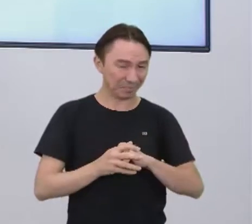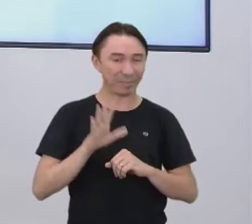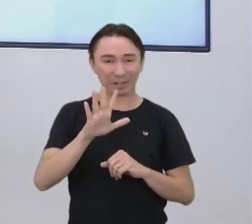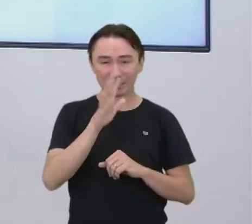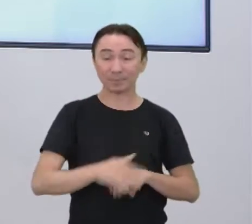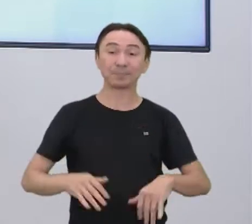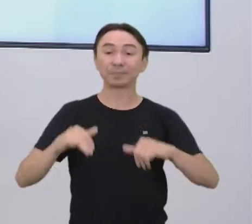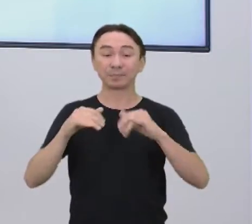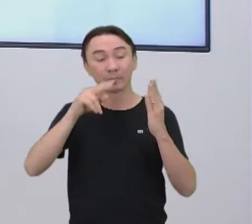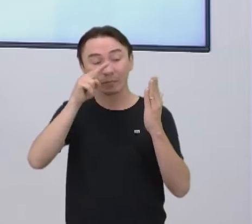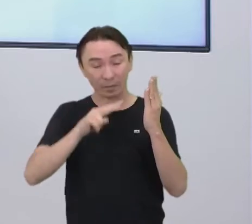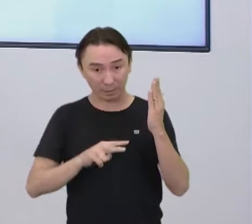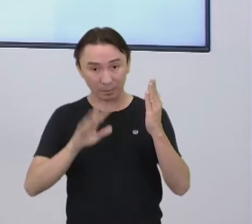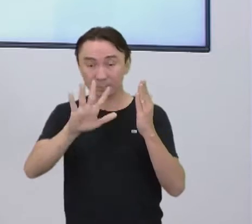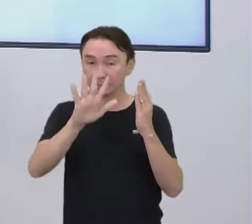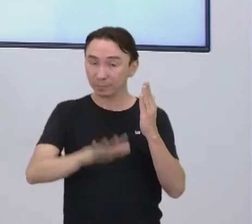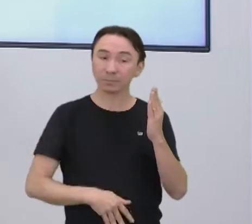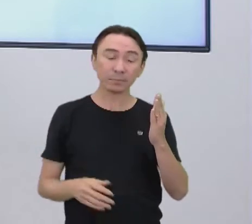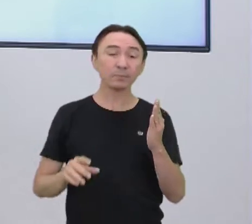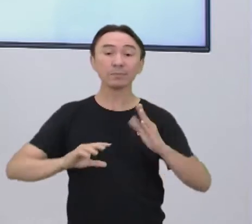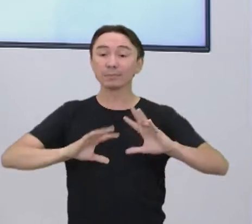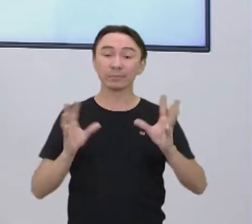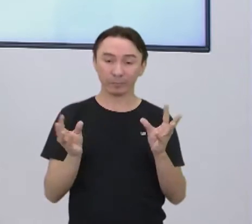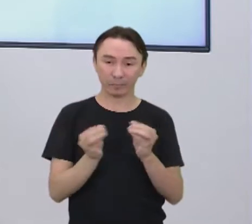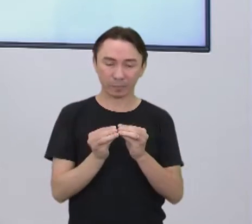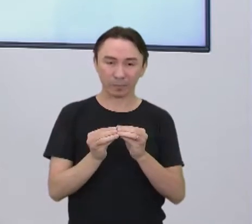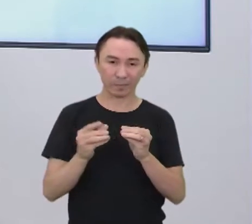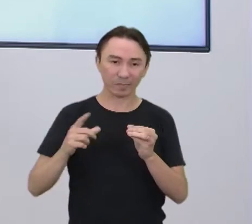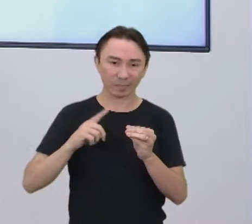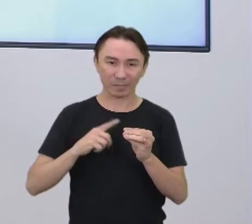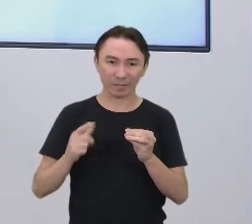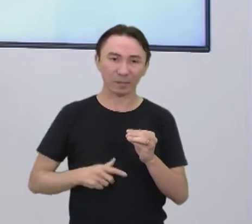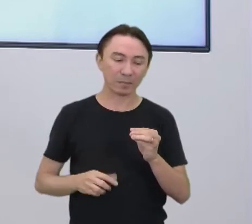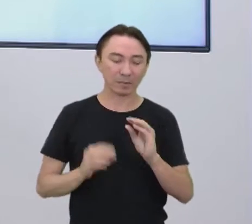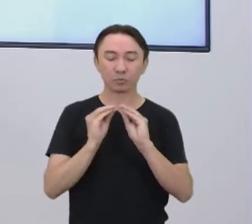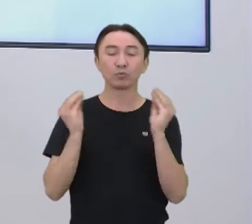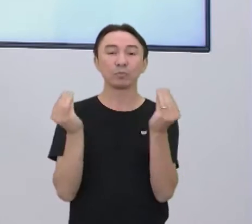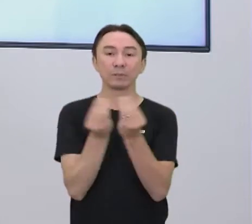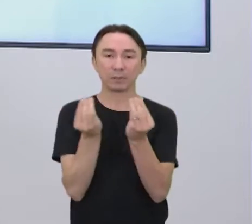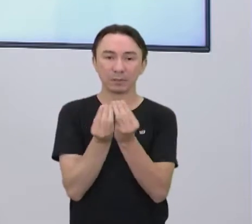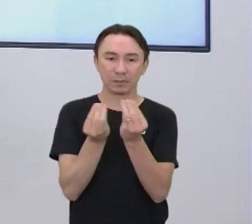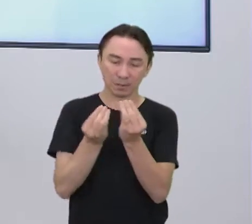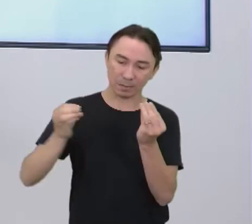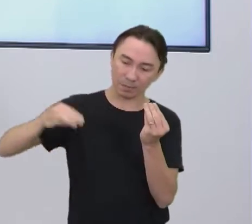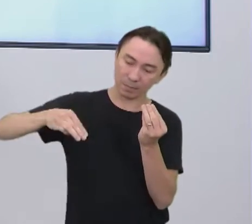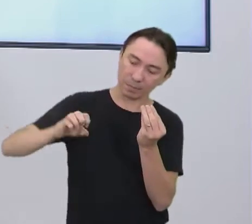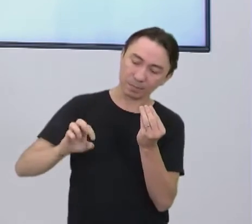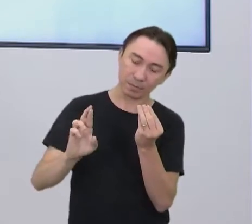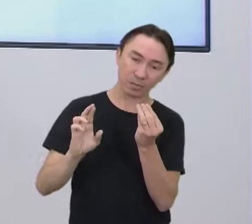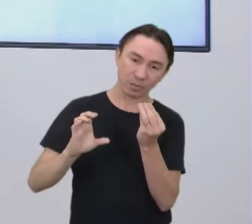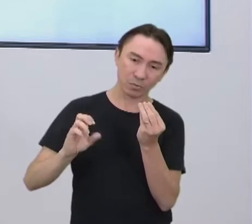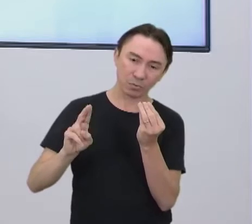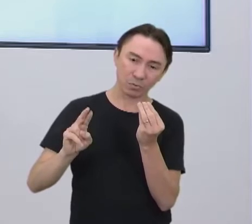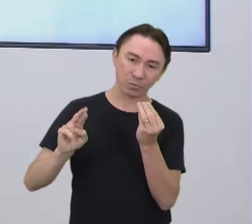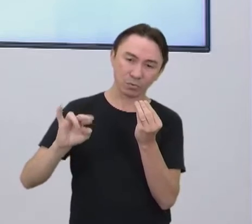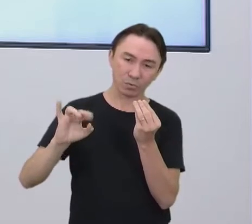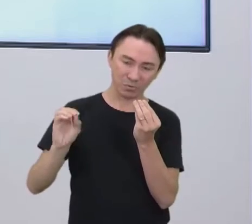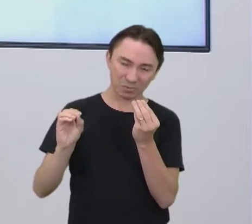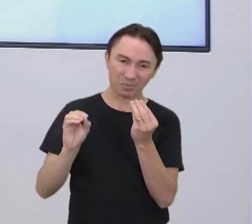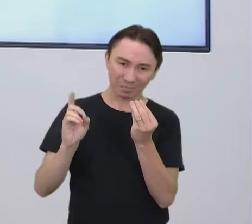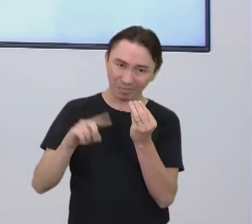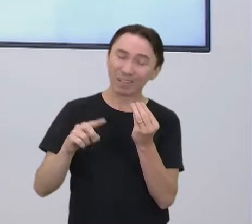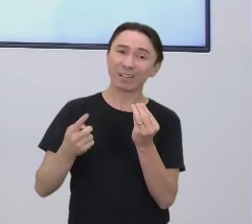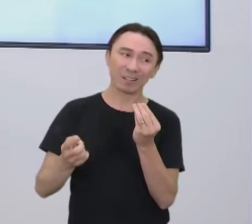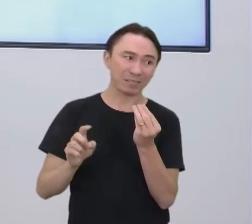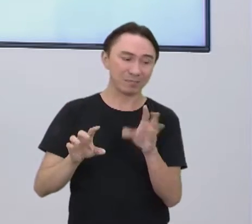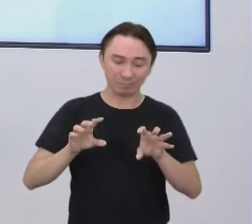apanhado aí, que é o seguinte. O mercúrio, ele é cancerígeno, tá? Provavelmente não é da época de vocês, porque